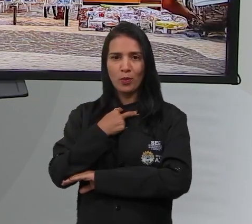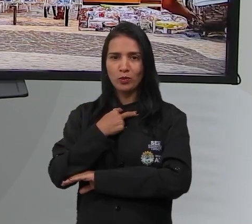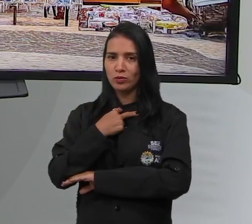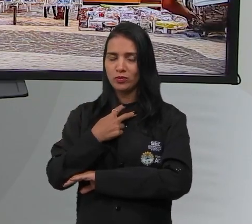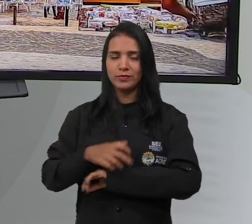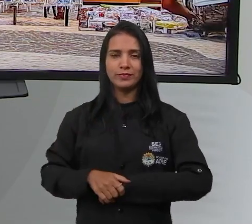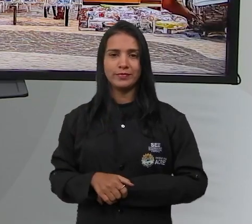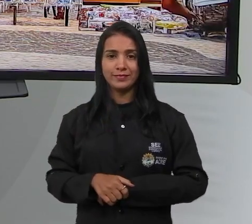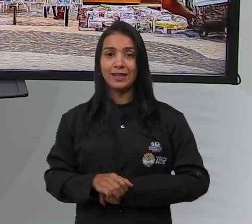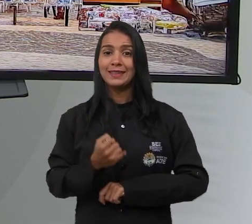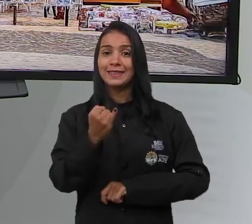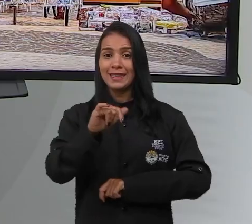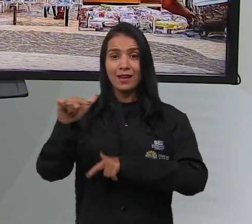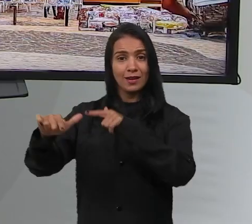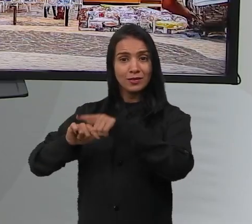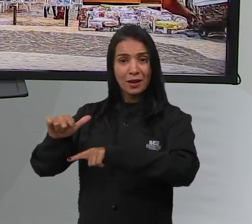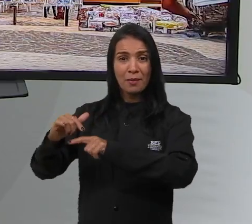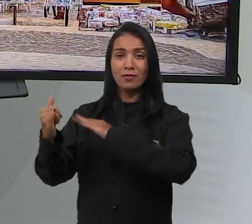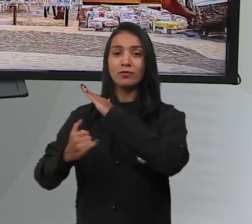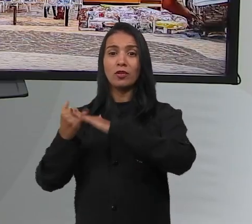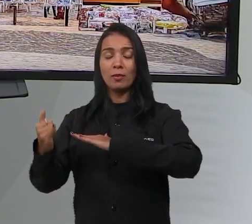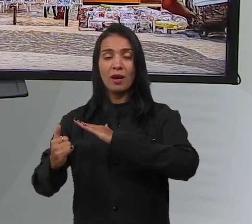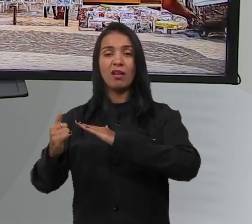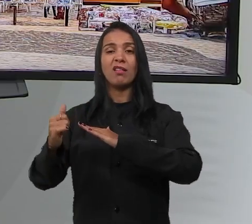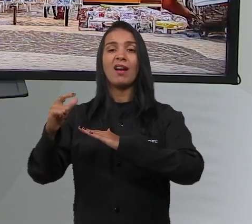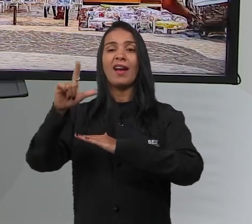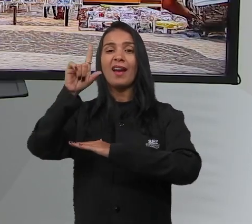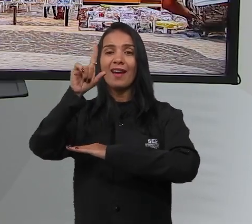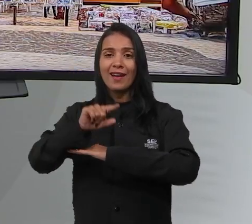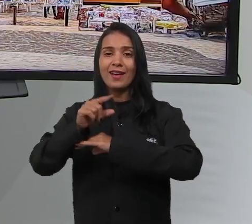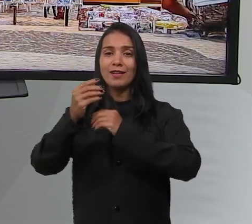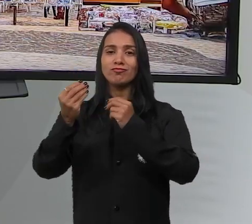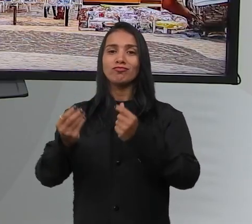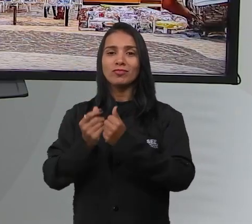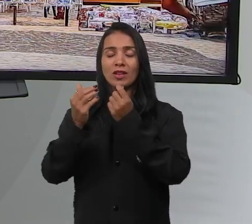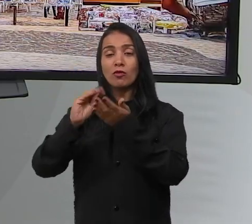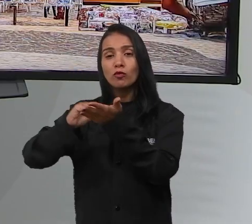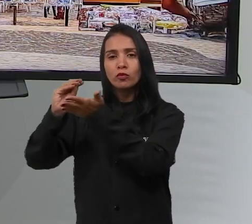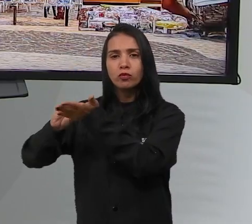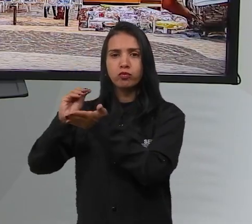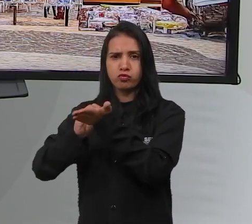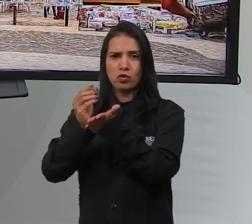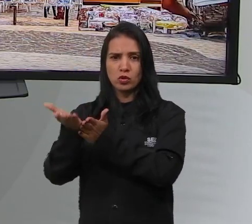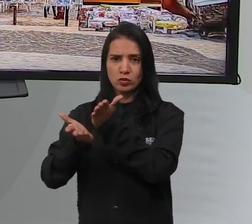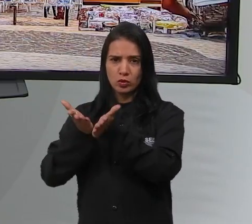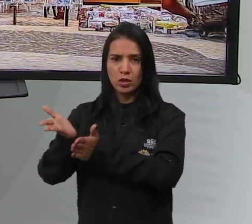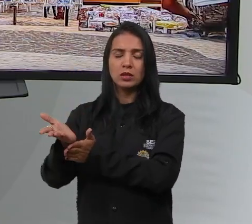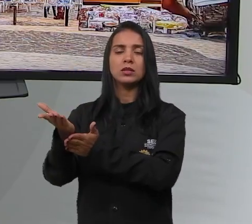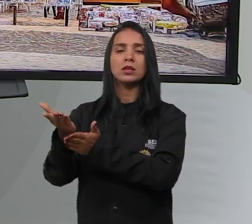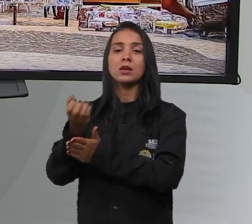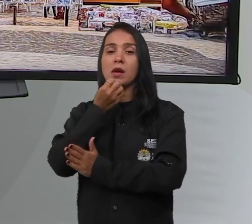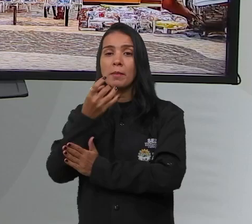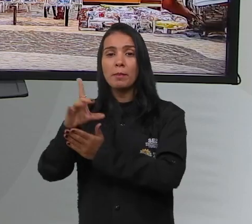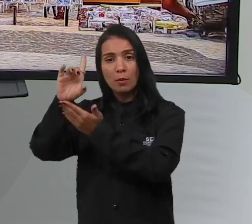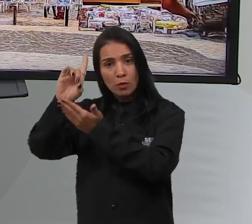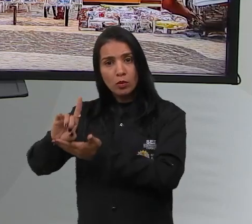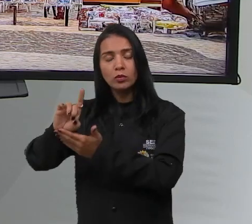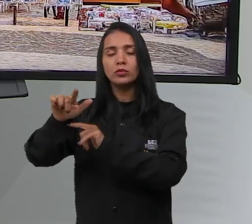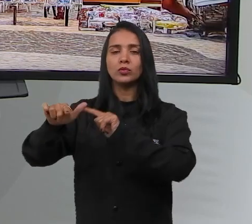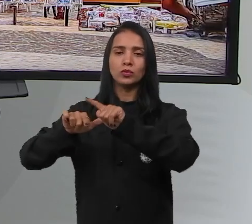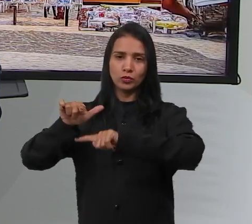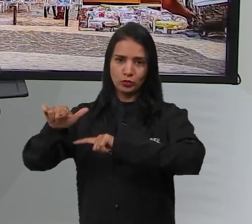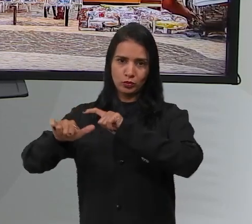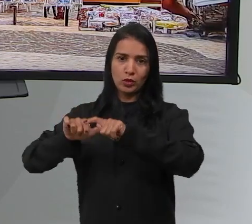informais, lamentavelmente, eles estão à margem do acesso de todos esses benefícios que podem vir a